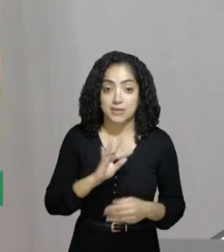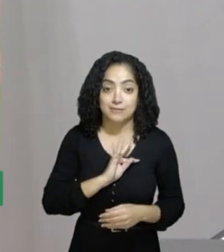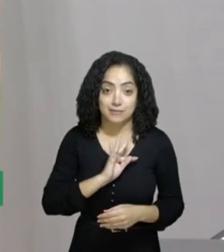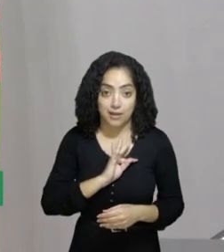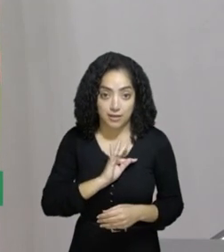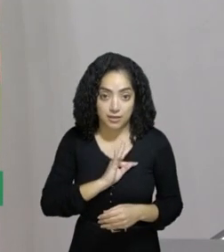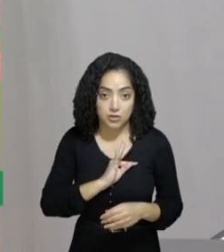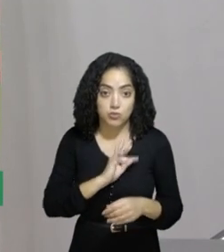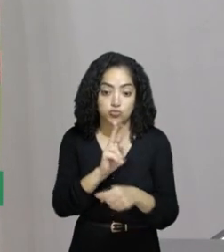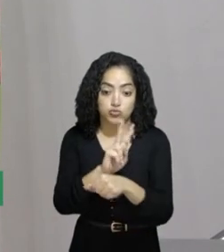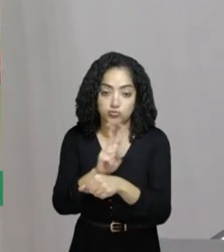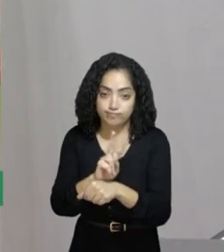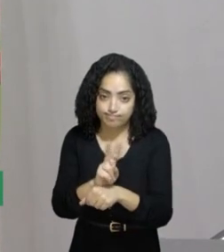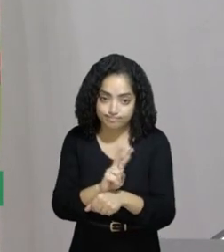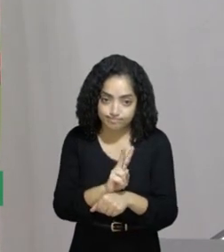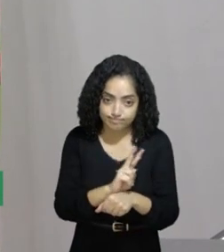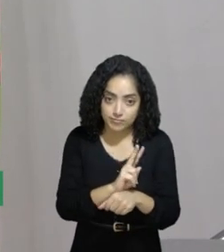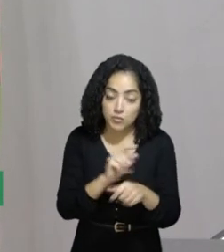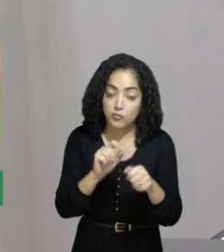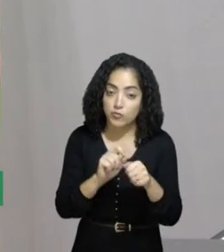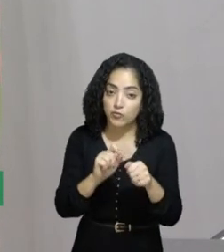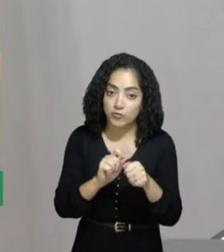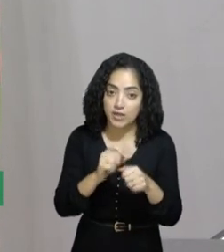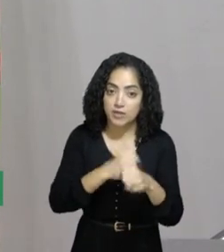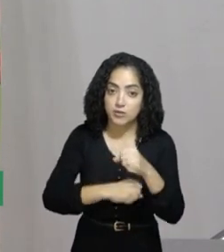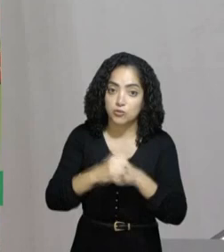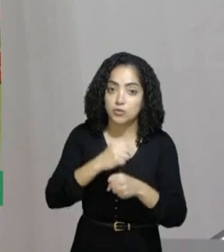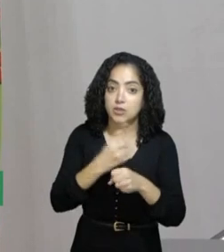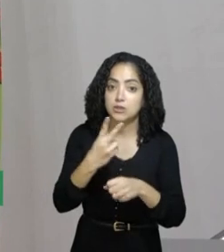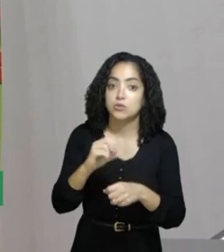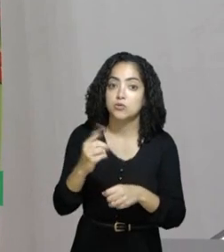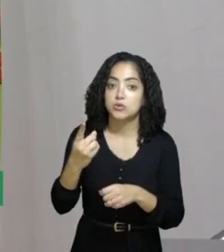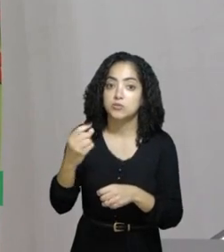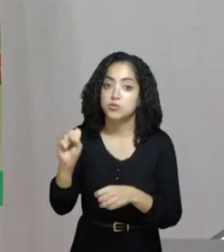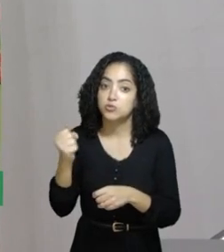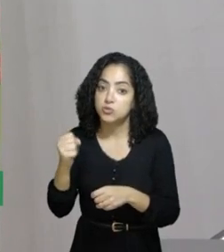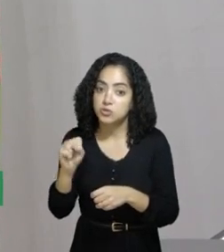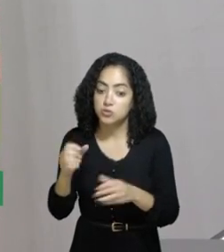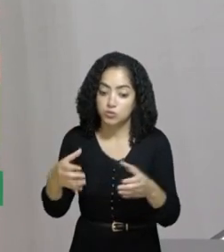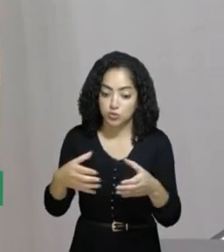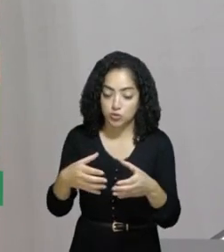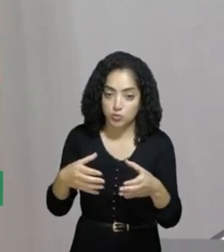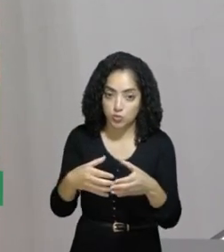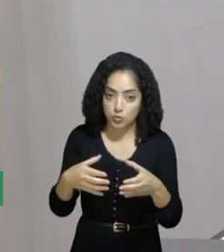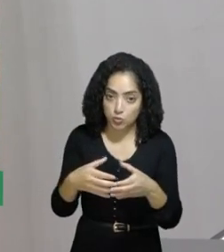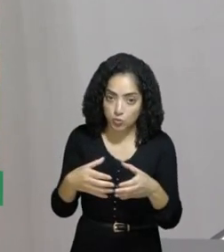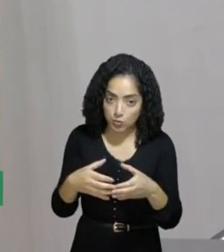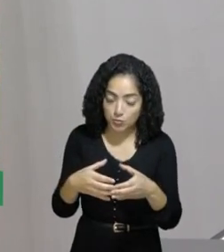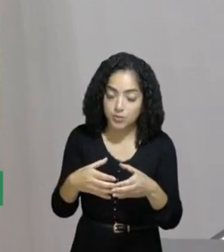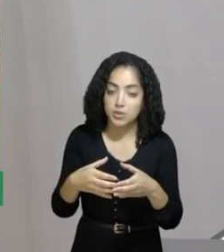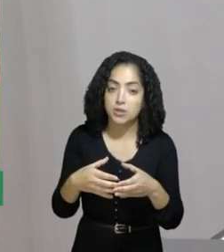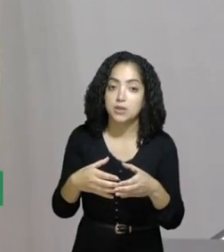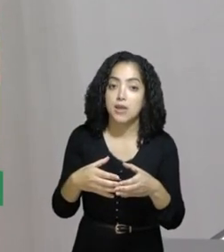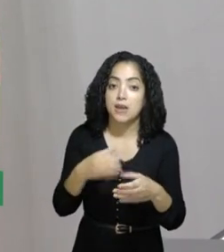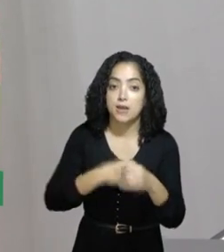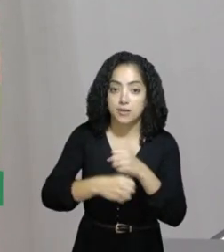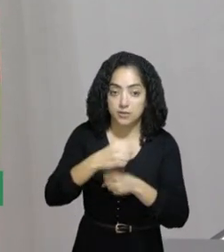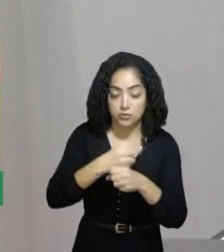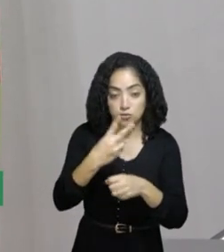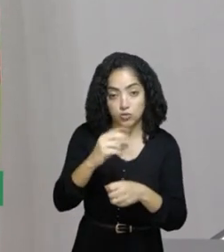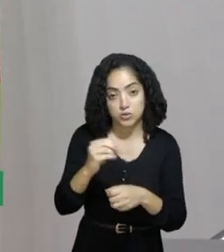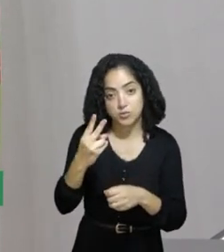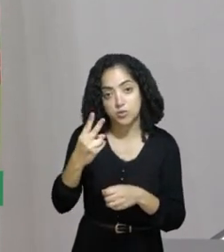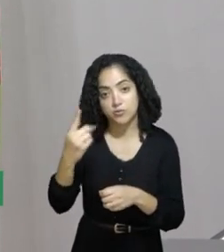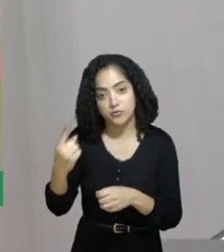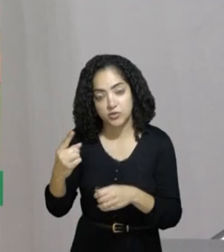inspeções realizadas na barragem em 2018 por uma equipe do órgão estadual e em 2021 por uma